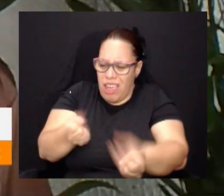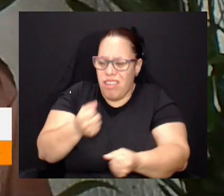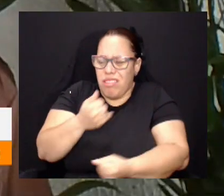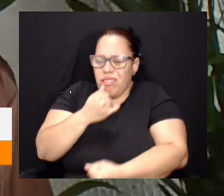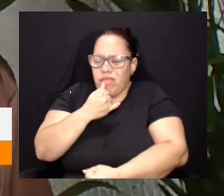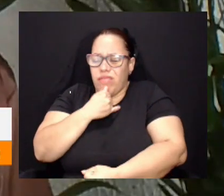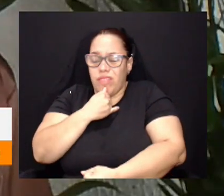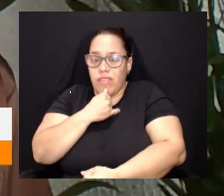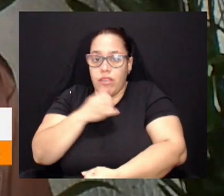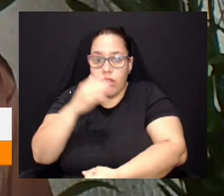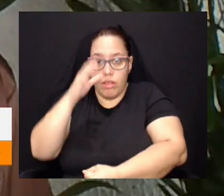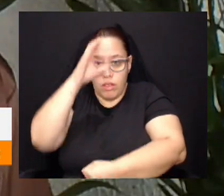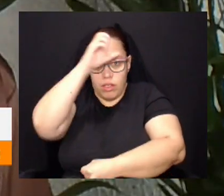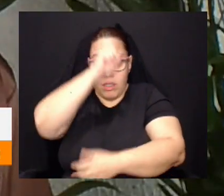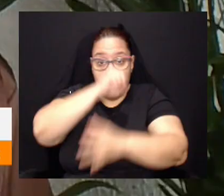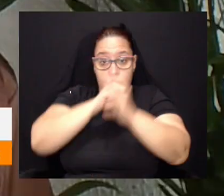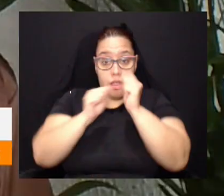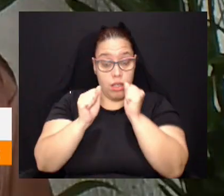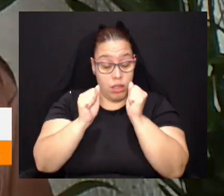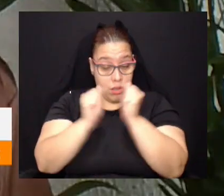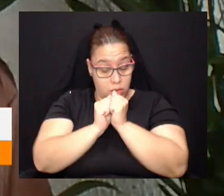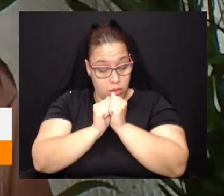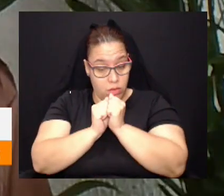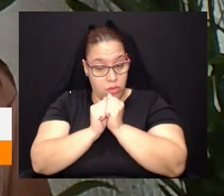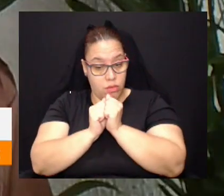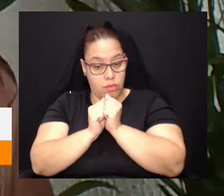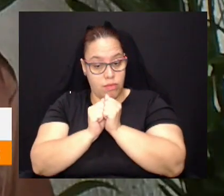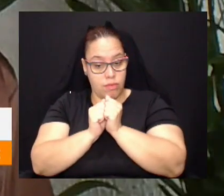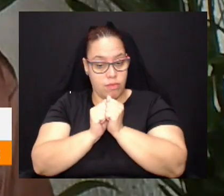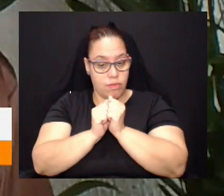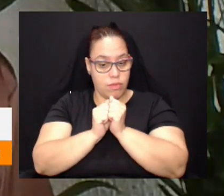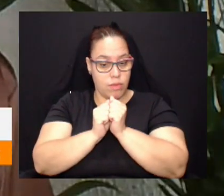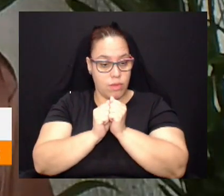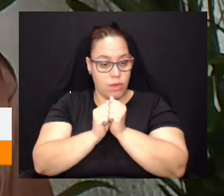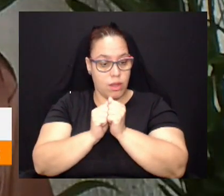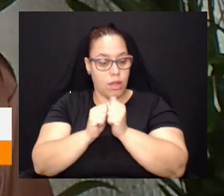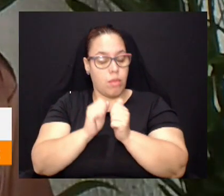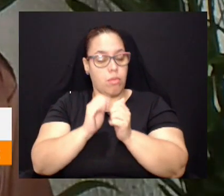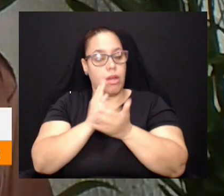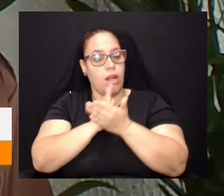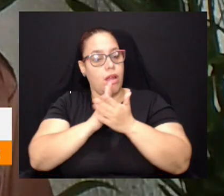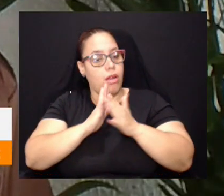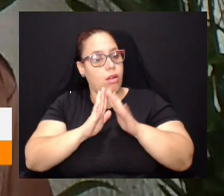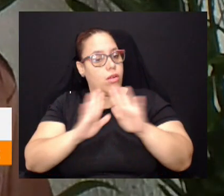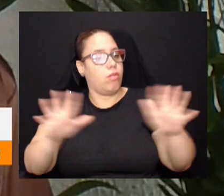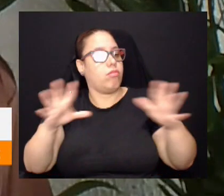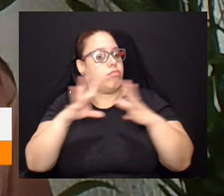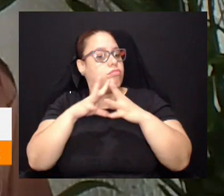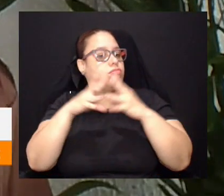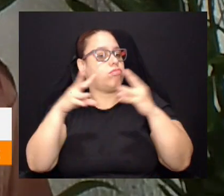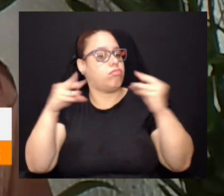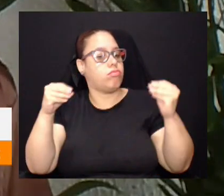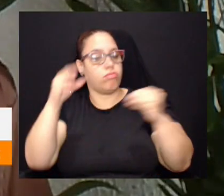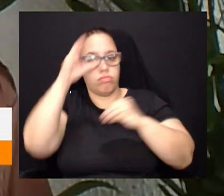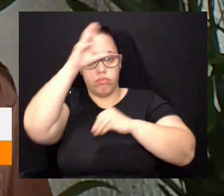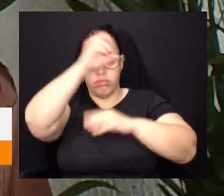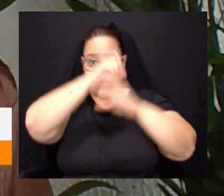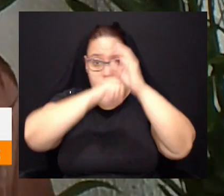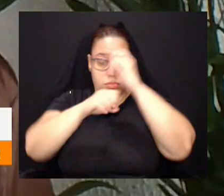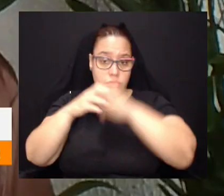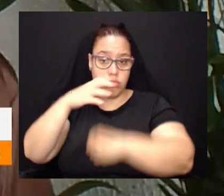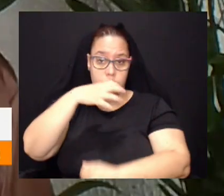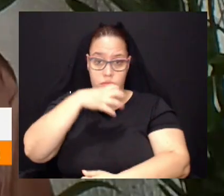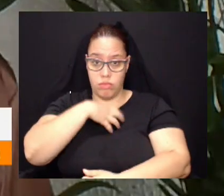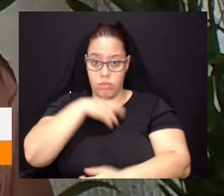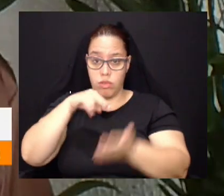com ela, para dar espaço para que ela passe, é aprender a fazer coisas que façam sentido para